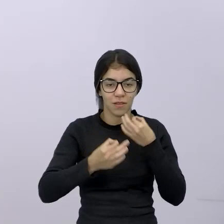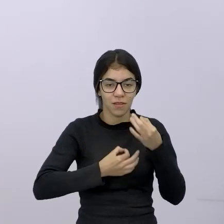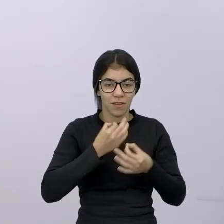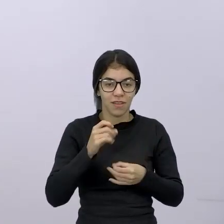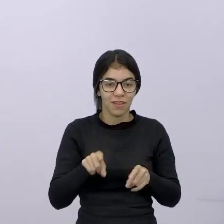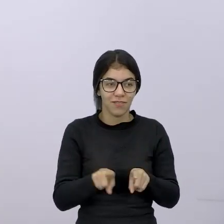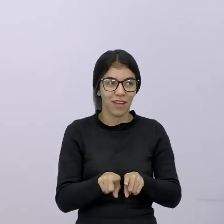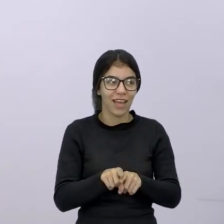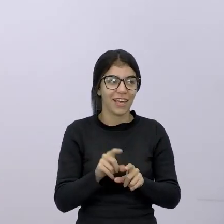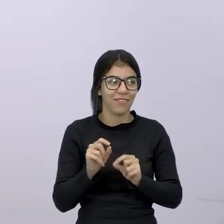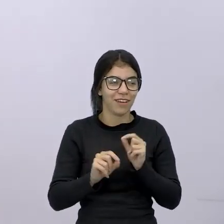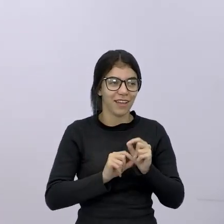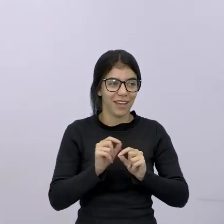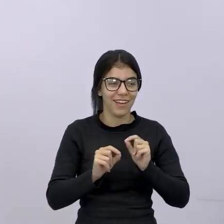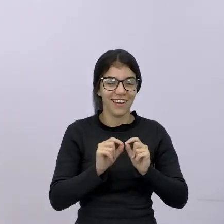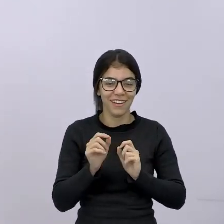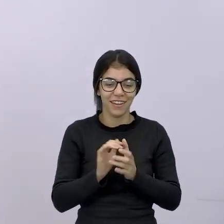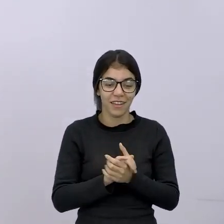enfim, conceitos,